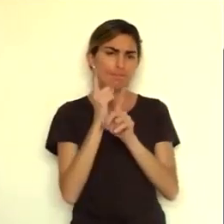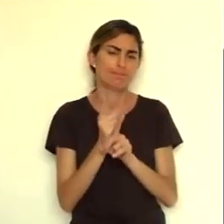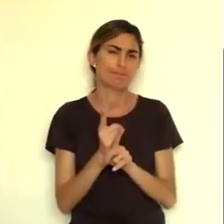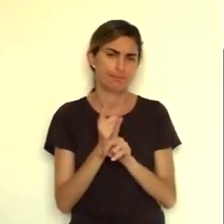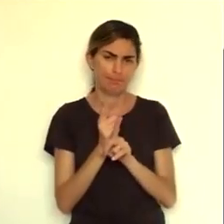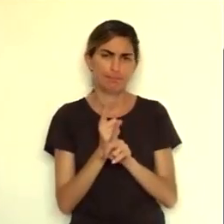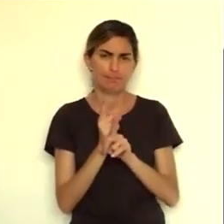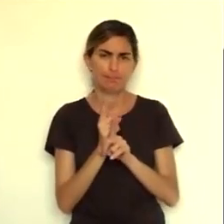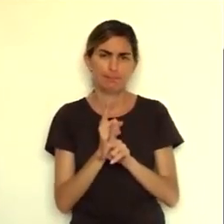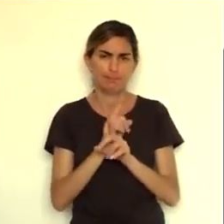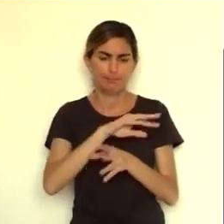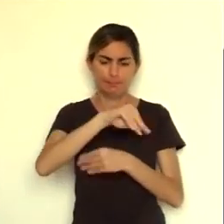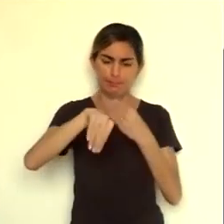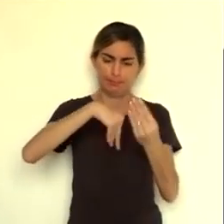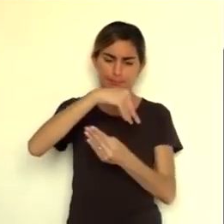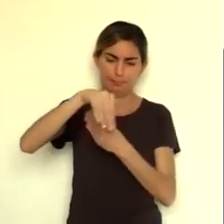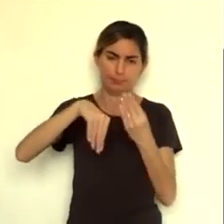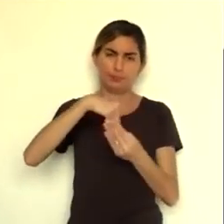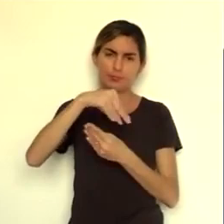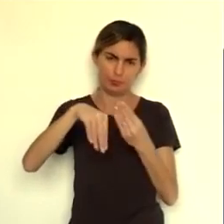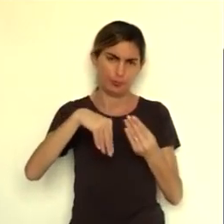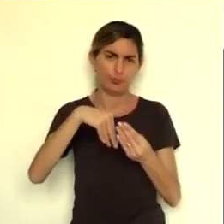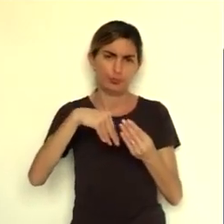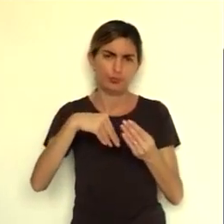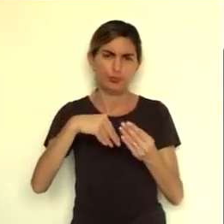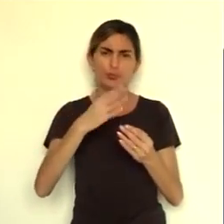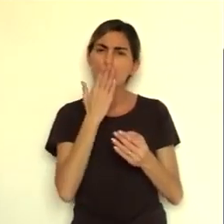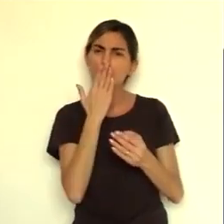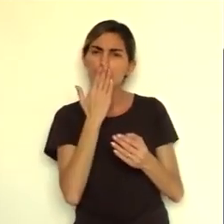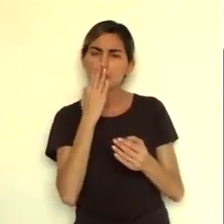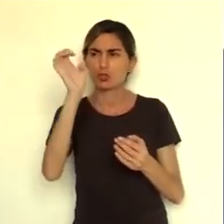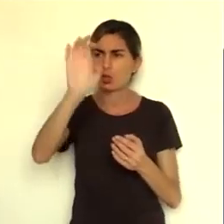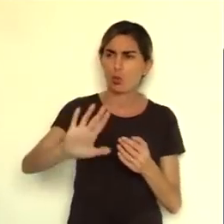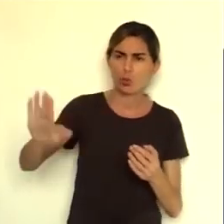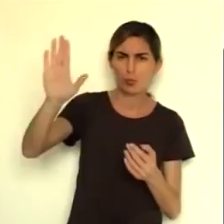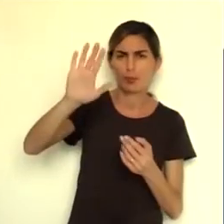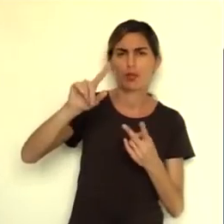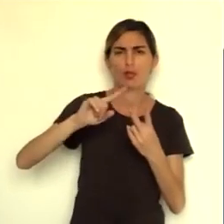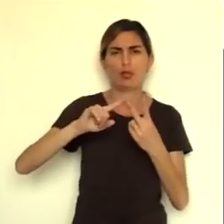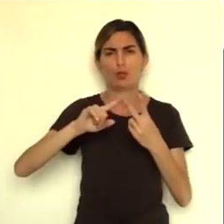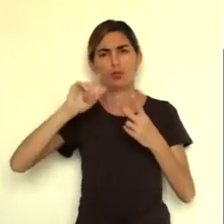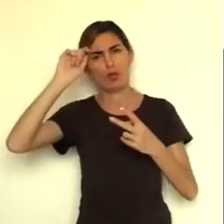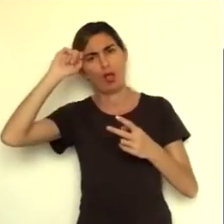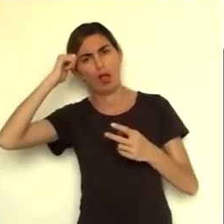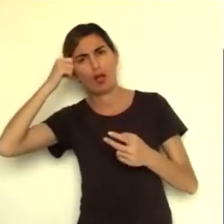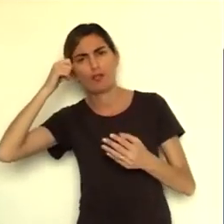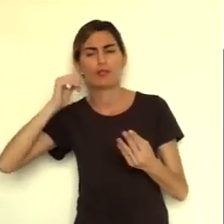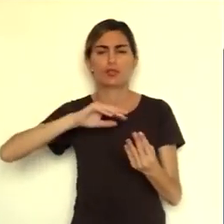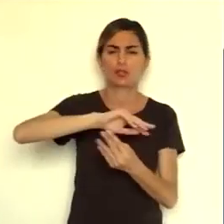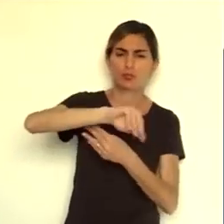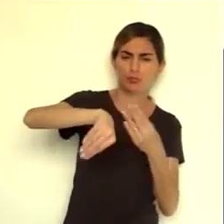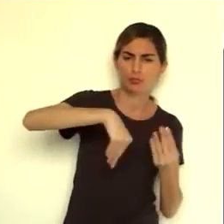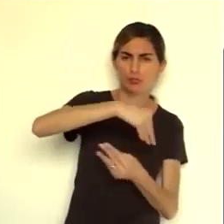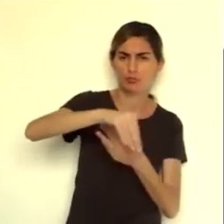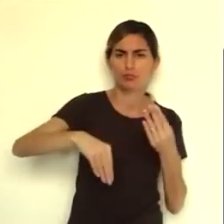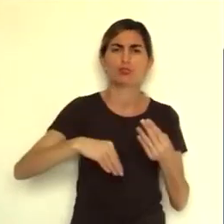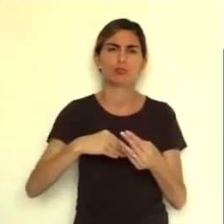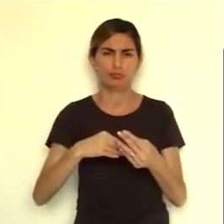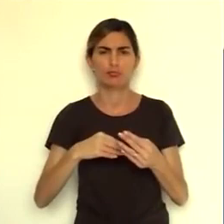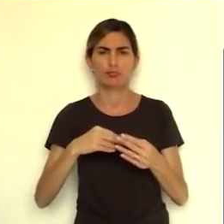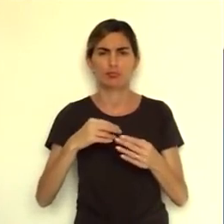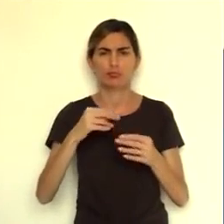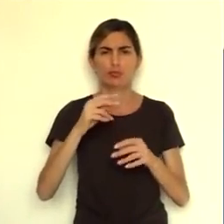vai identificar essa miscigenação, né, entre indígenas europeus e africanos